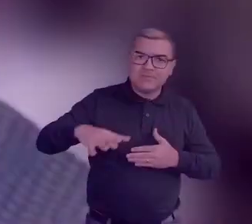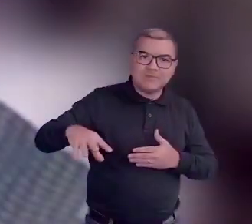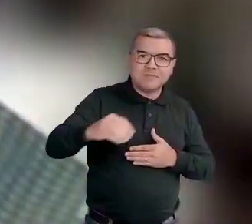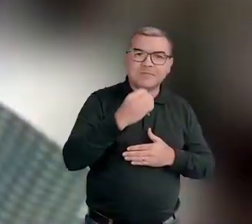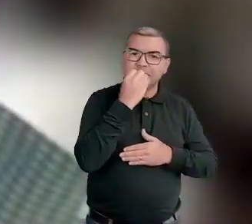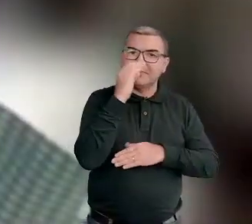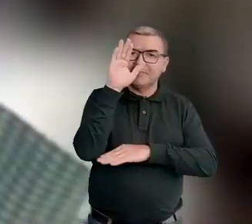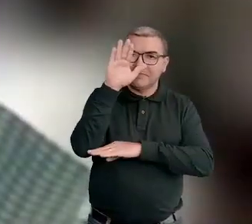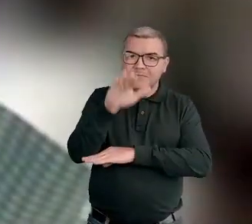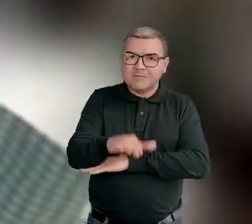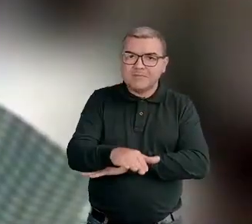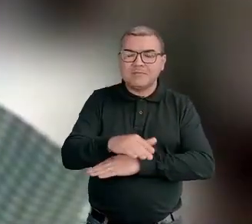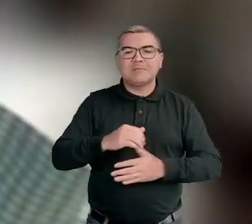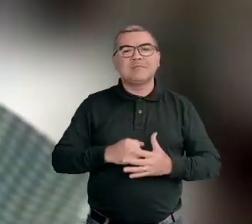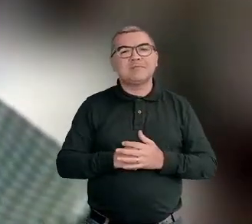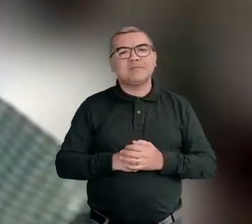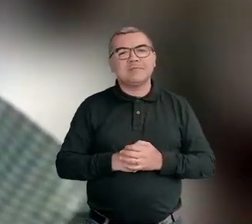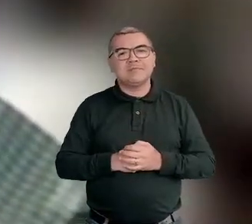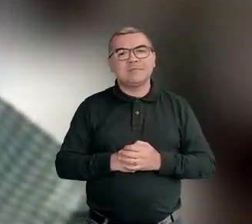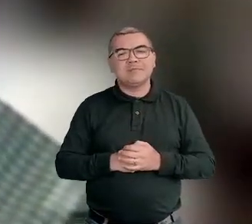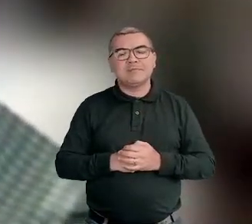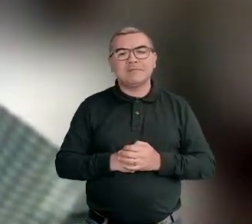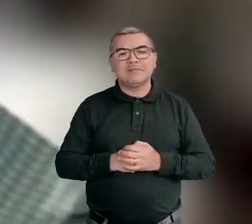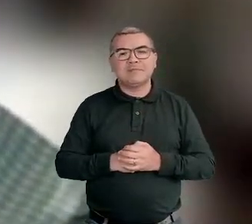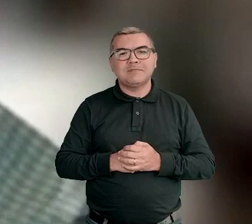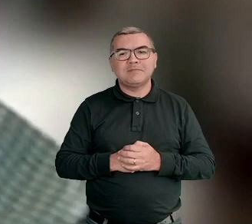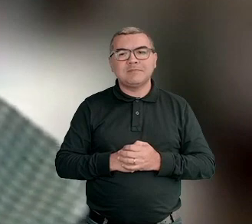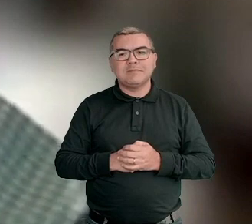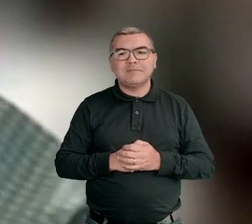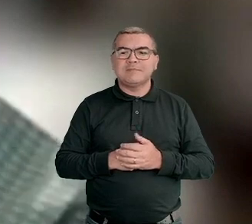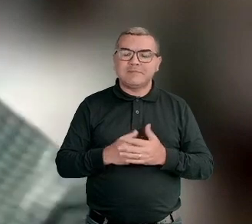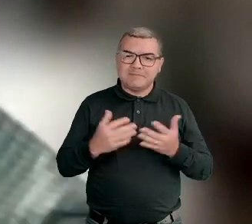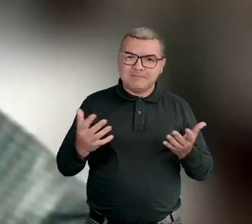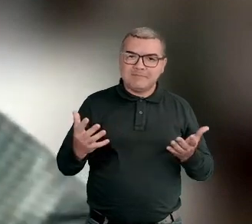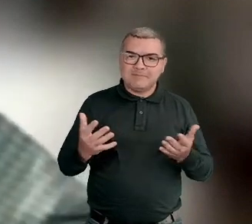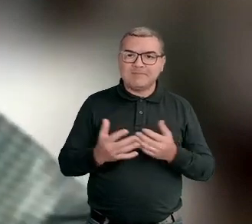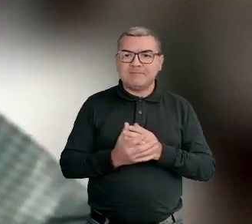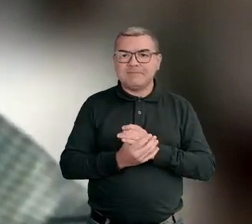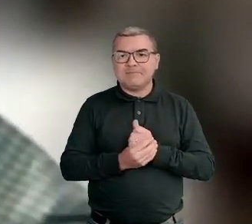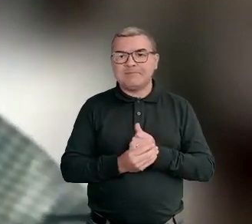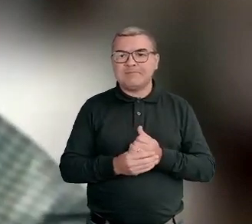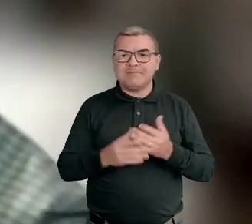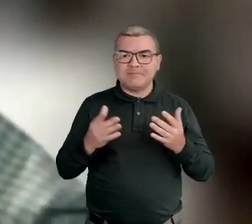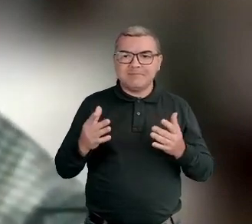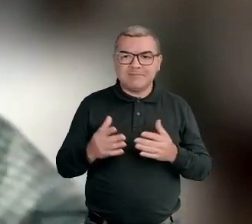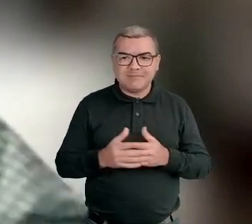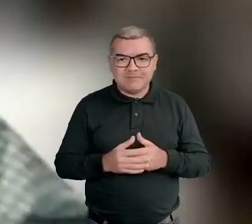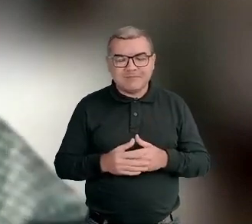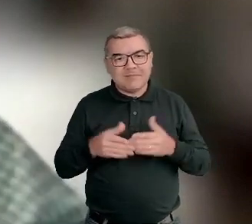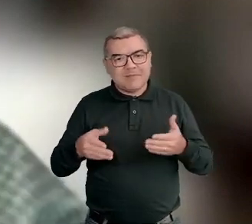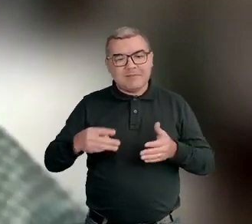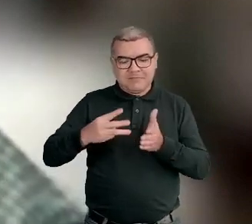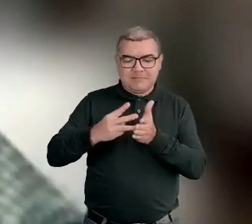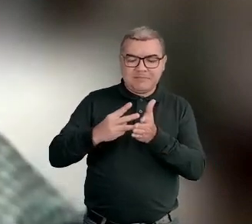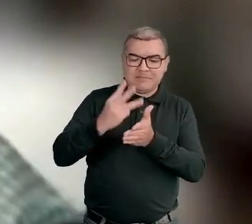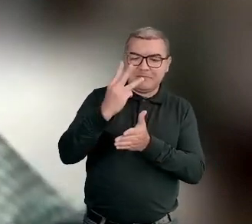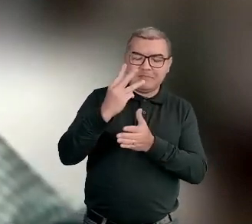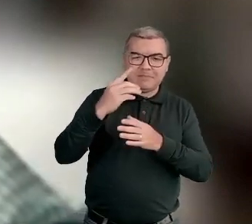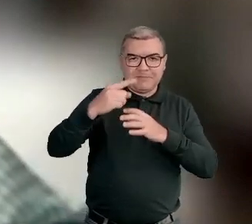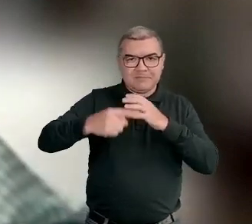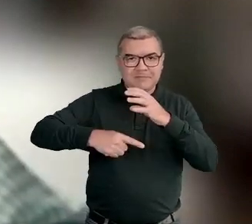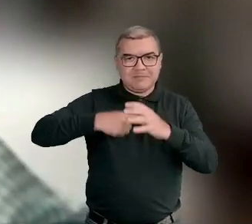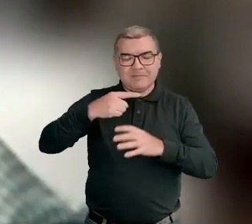Boa tarde a todos e todas que nos assistem. Estamos dando início à sessão de encerramento desse terceiro